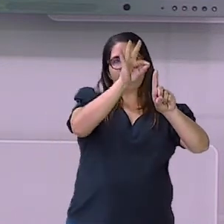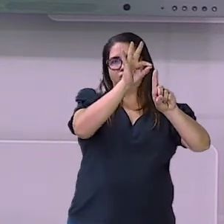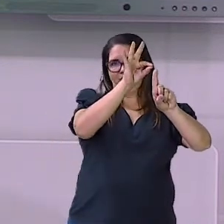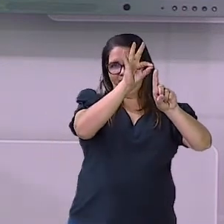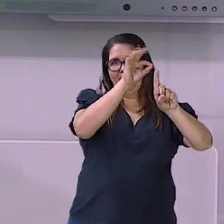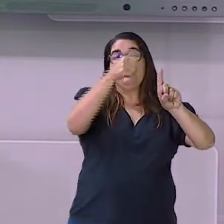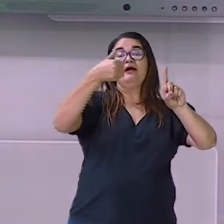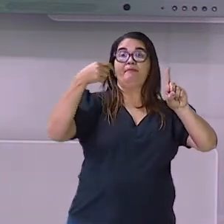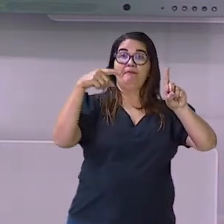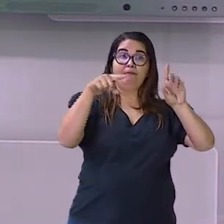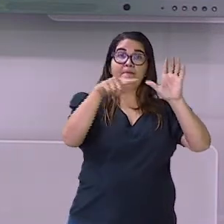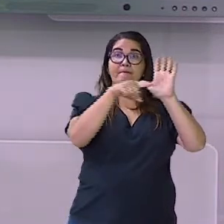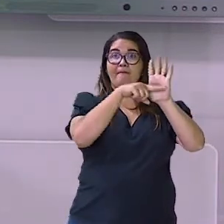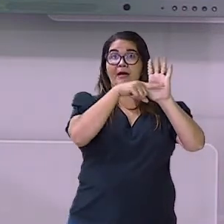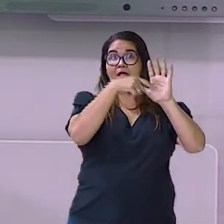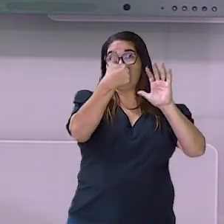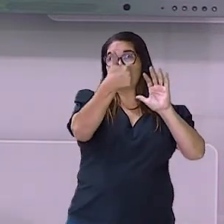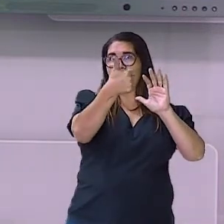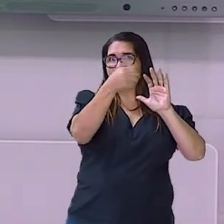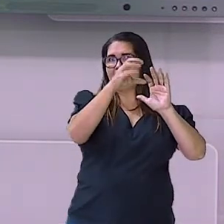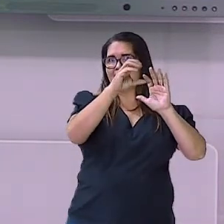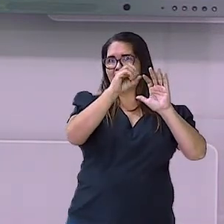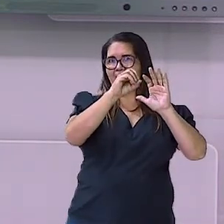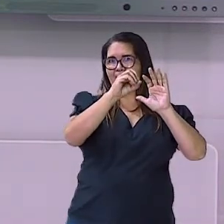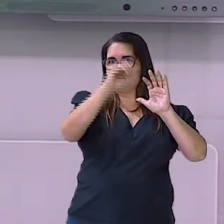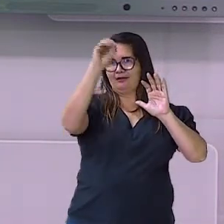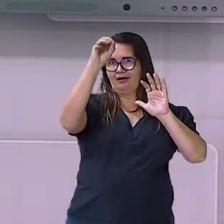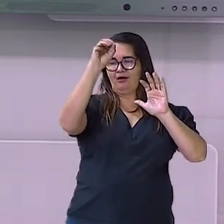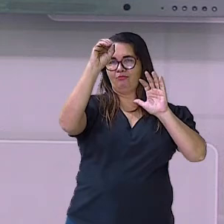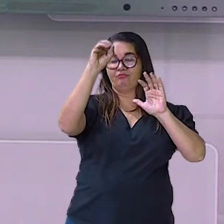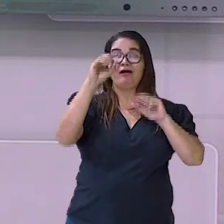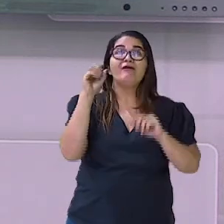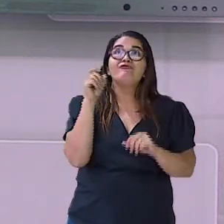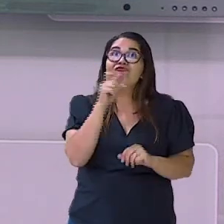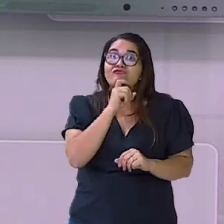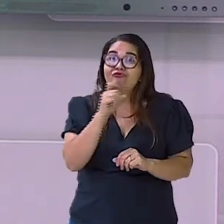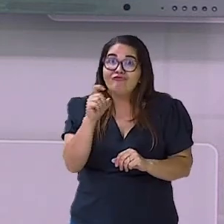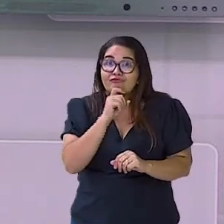Clima semiárido. Geralmente é um tipo